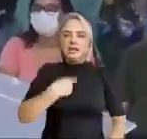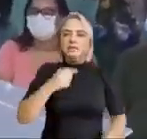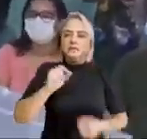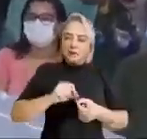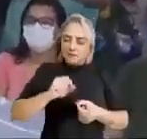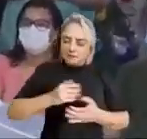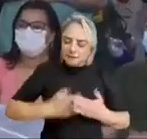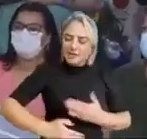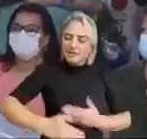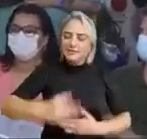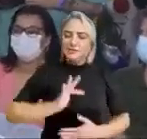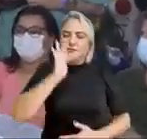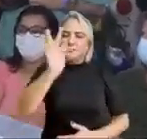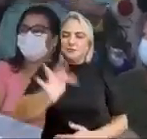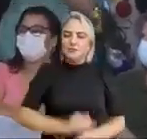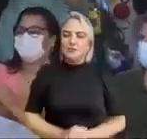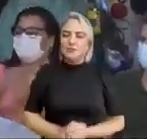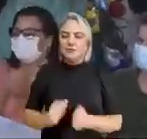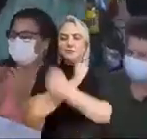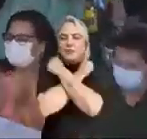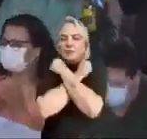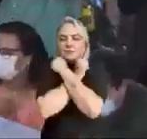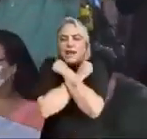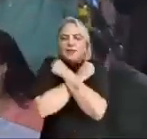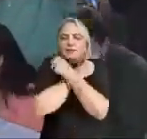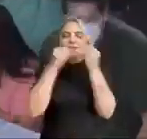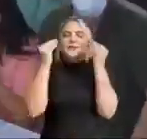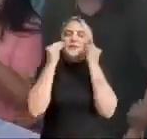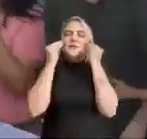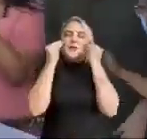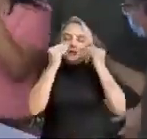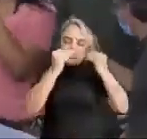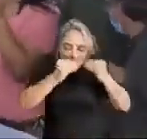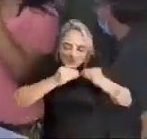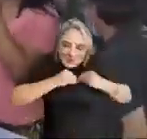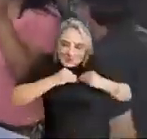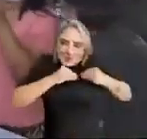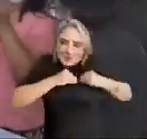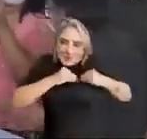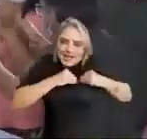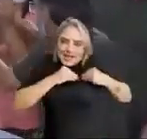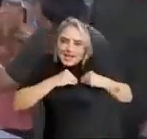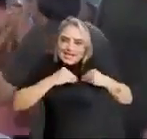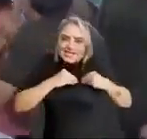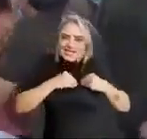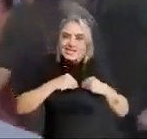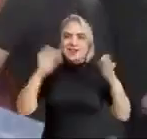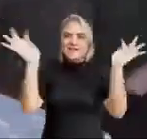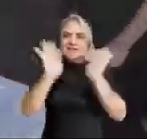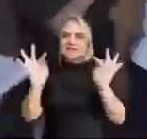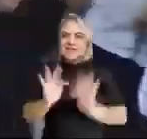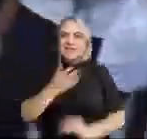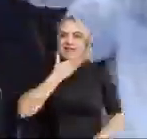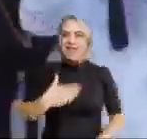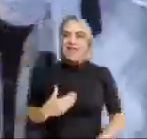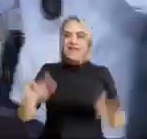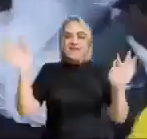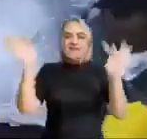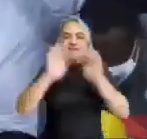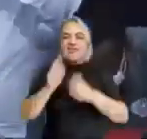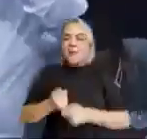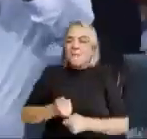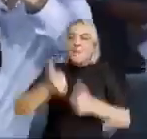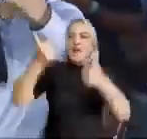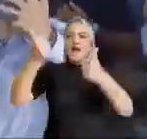com vocês. Um abraço, um beijo no coração, Feliz Natal, Feliz Ano Novo, e que Deus nos dê força